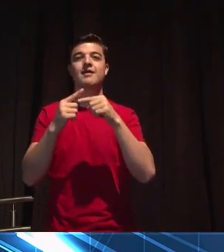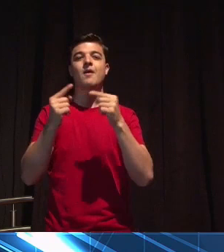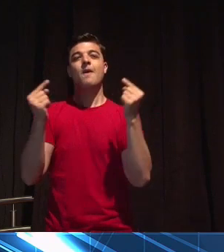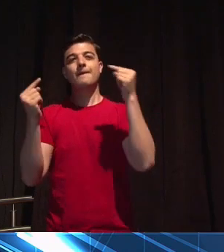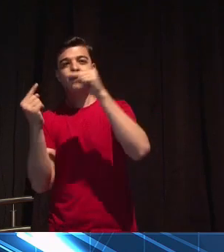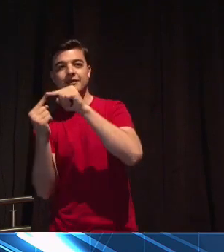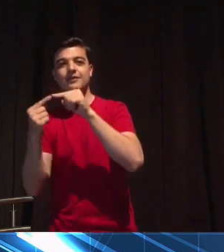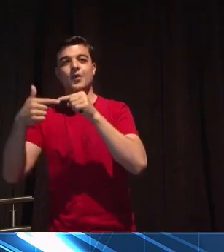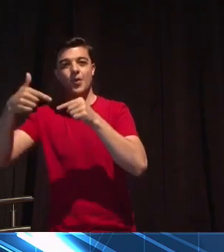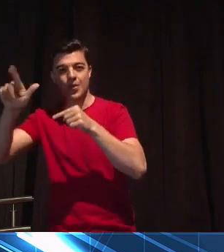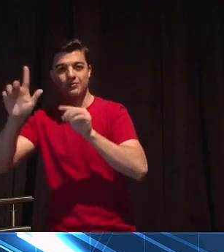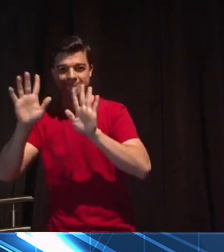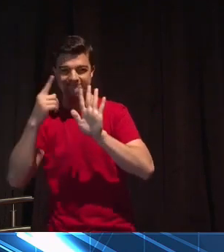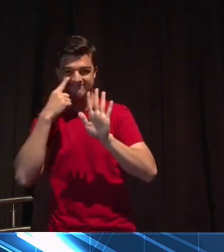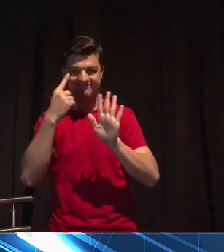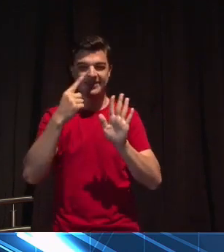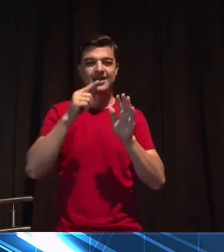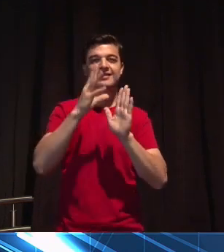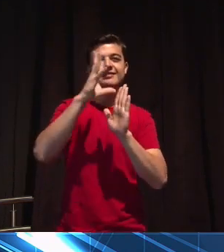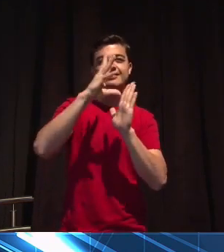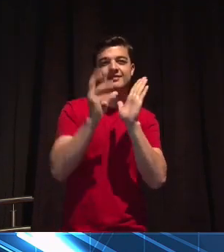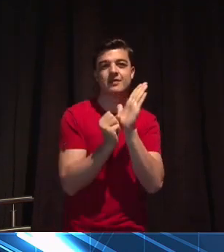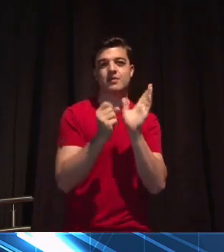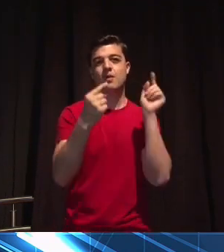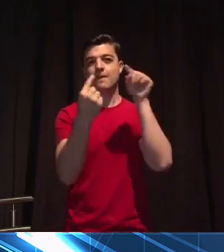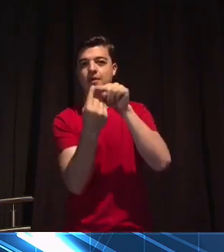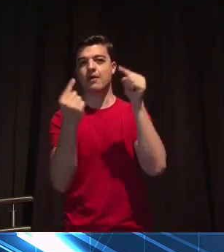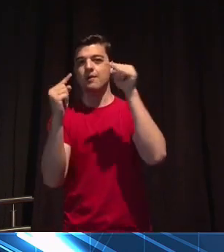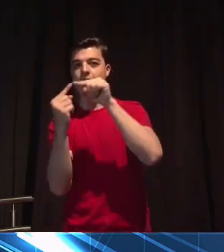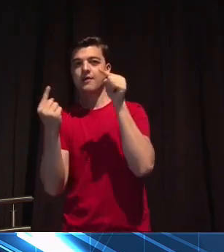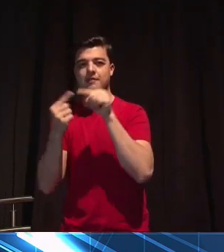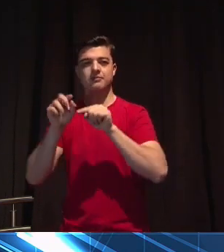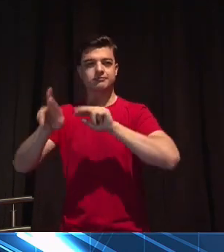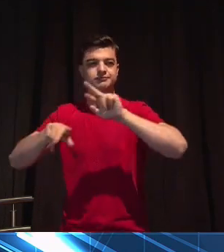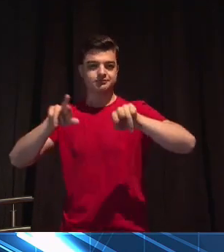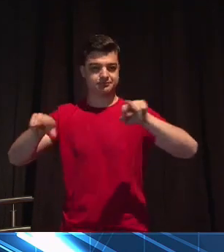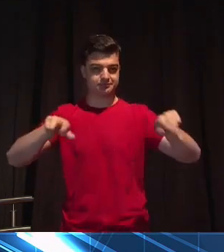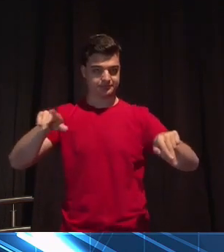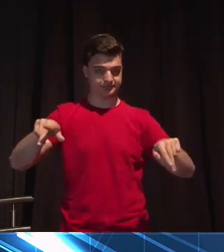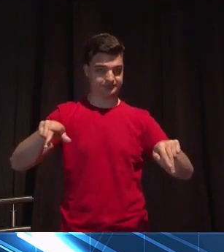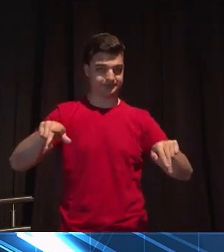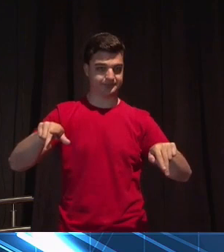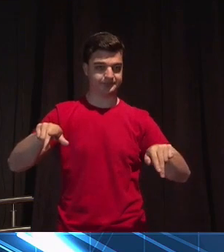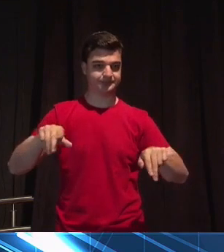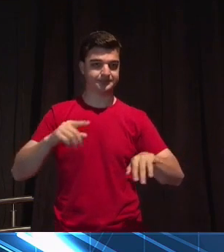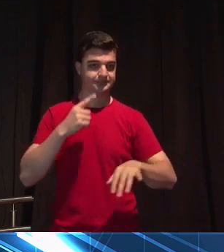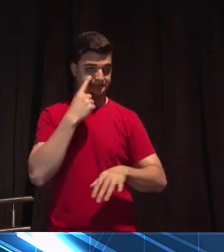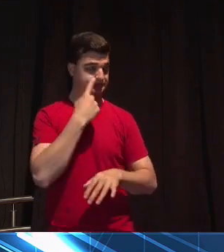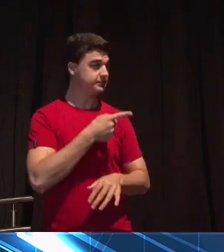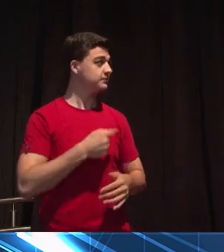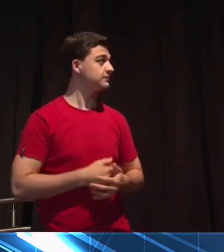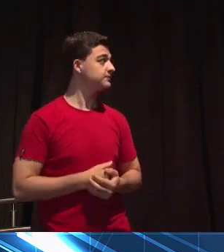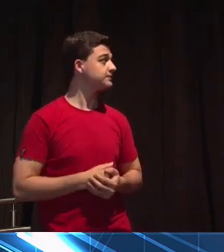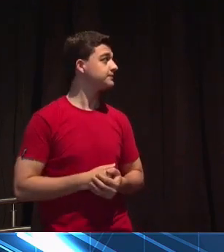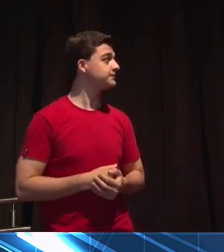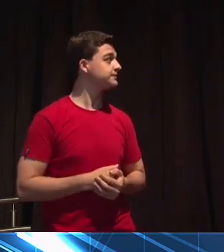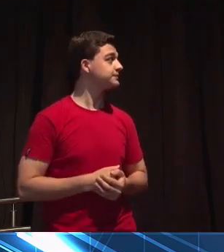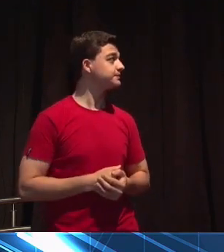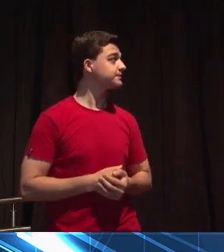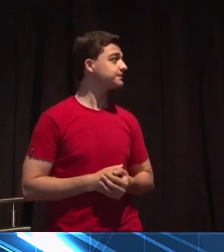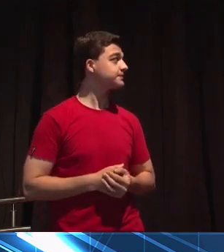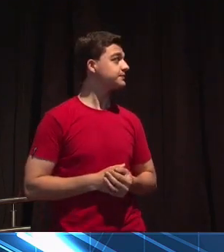o no na opção menos d e menos F PDF eu Poderia gerar o Epub eu vou ter um e-book gerado